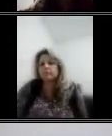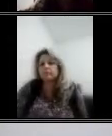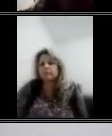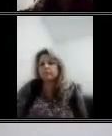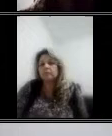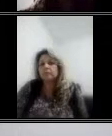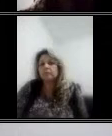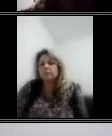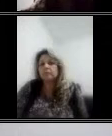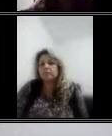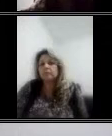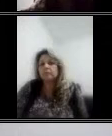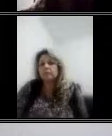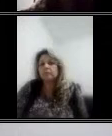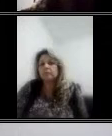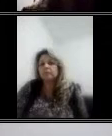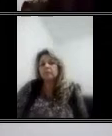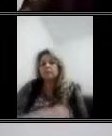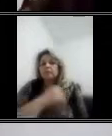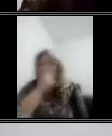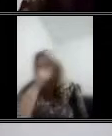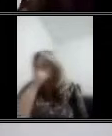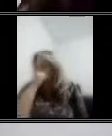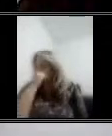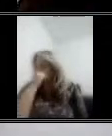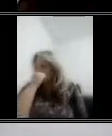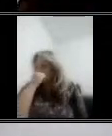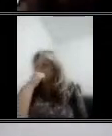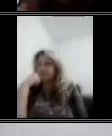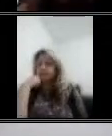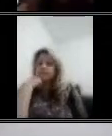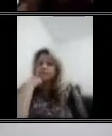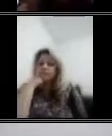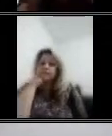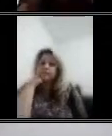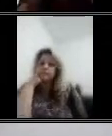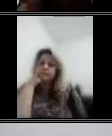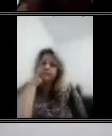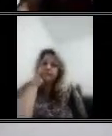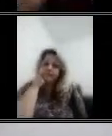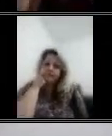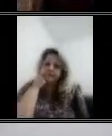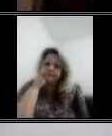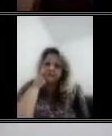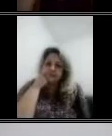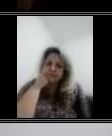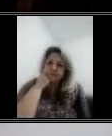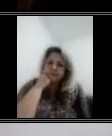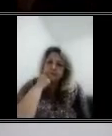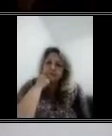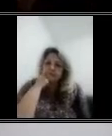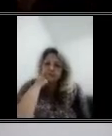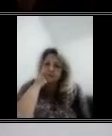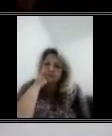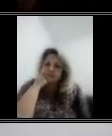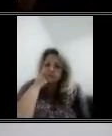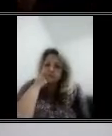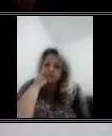A região do cérebro, vamos dizer assim, o cenário onde ocorre essa peça,